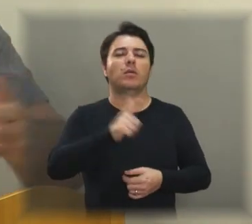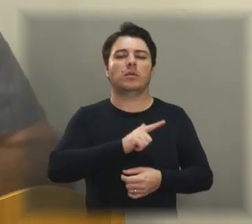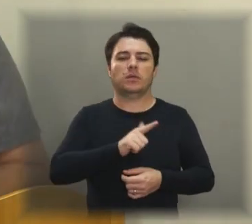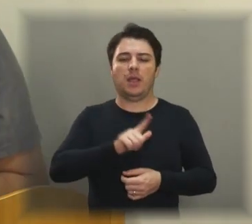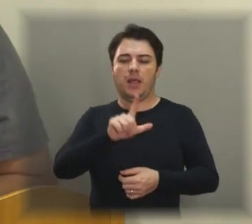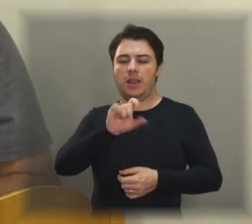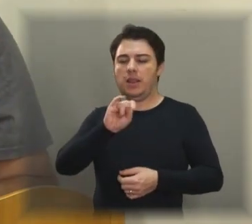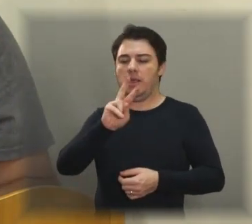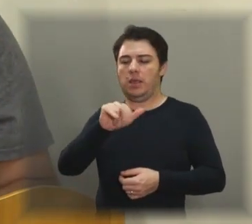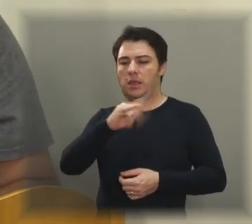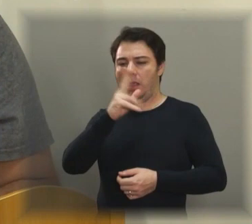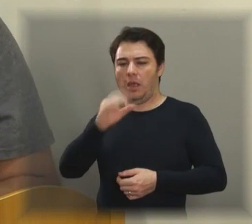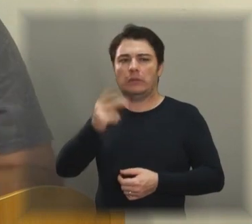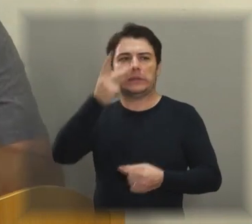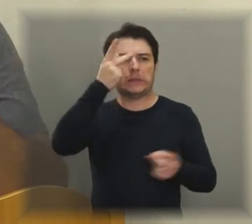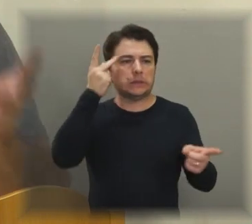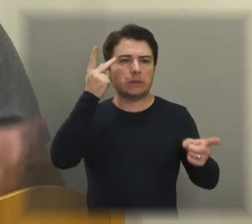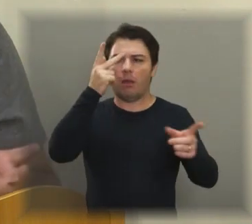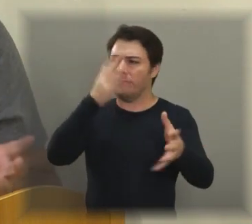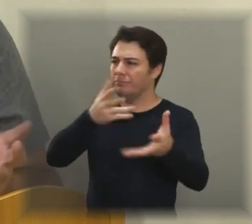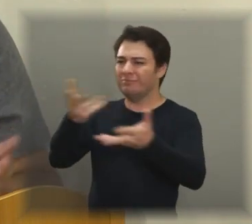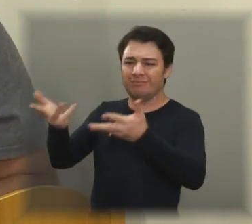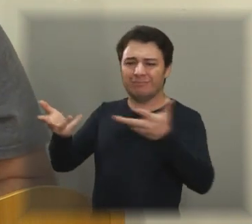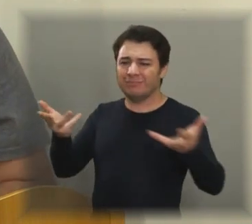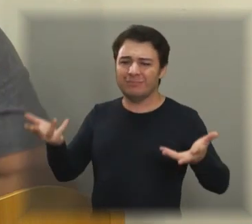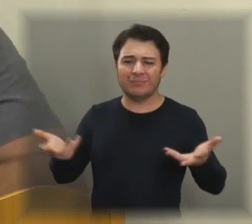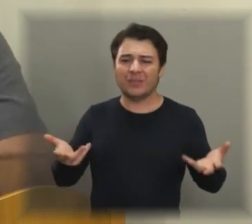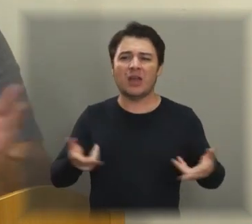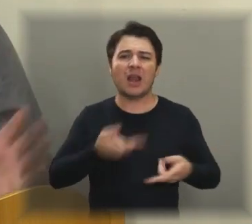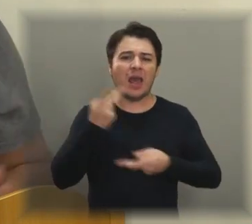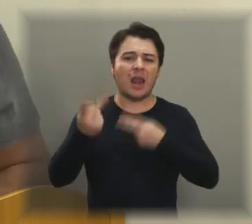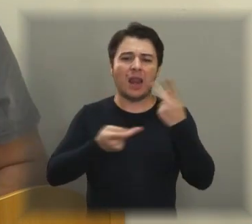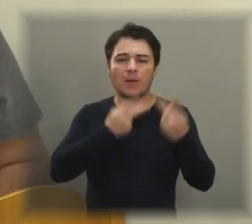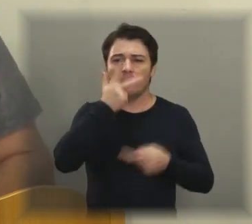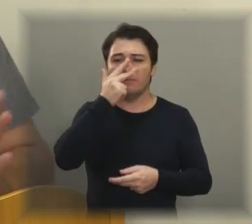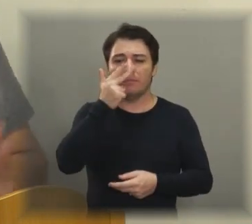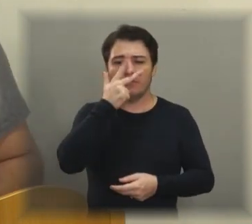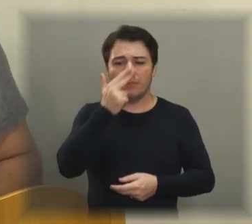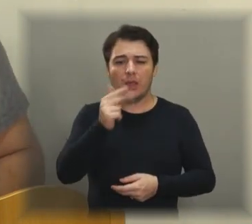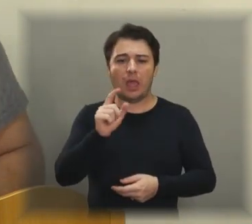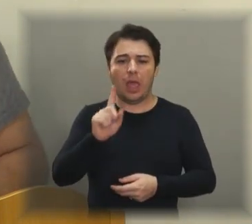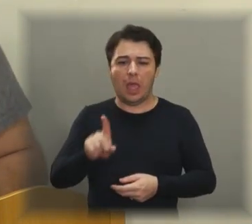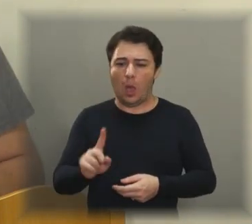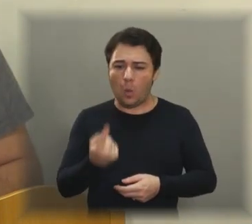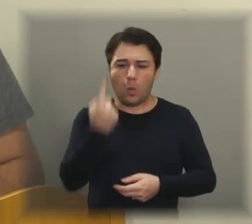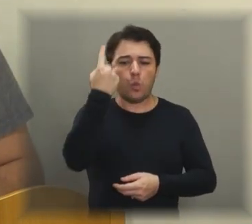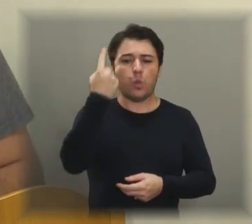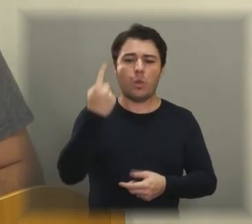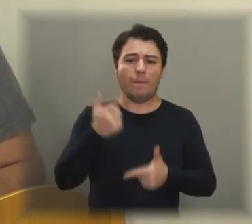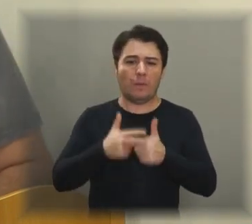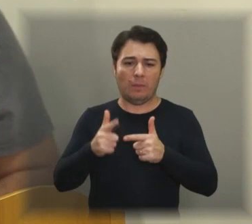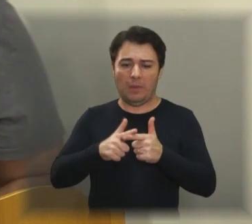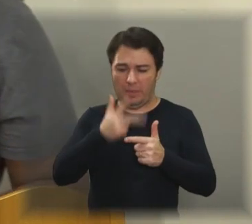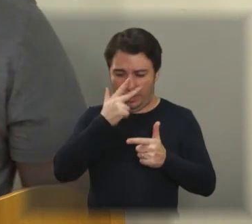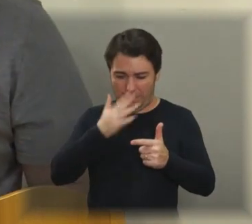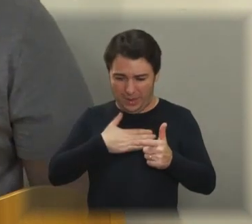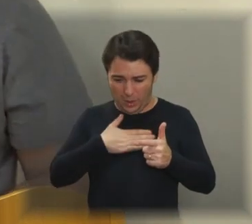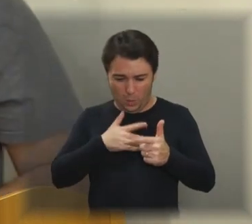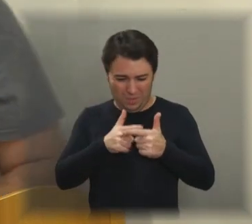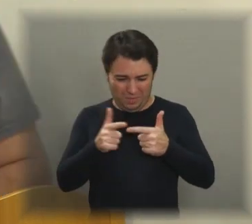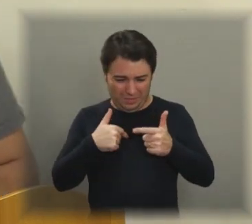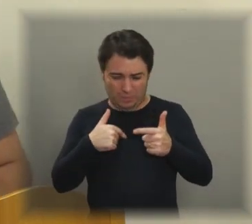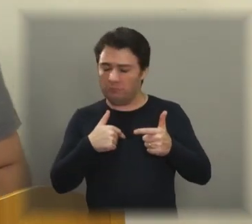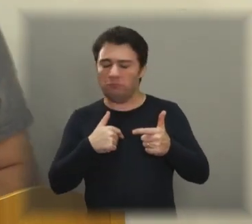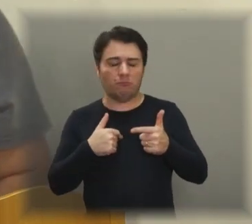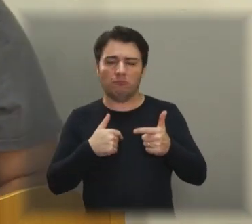né O Elias o por Sunny né gente fala nossa né eu achando que o único problema era era o meu né não